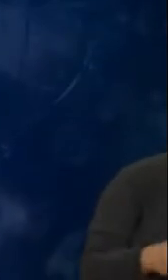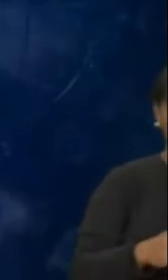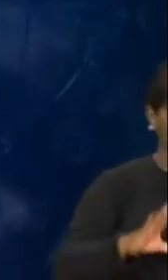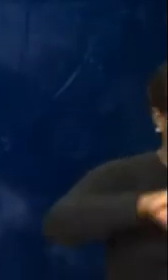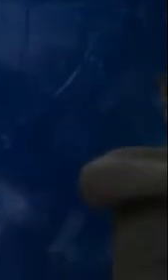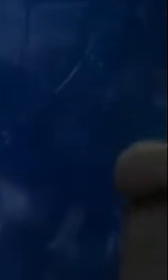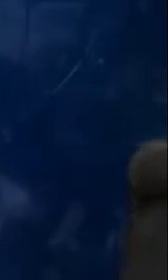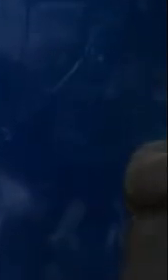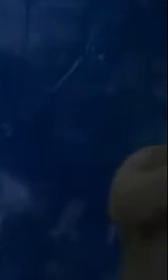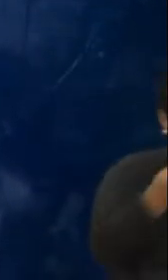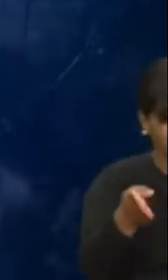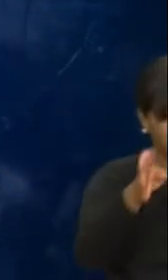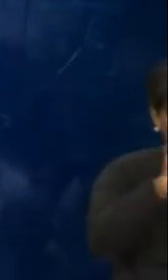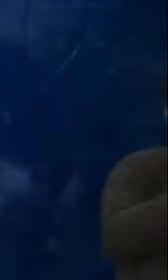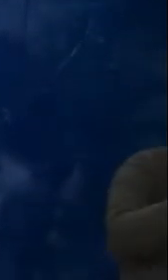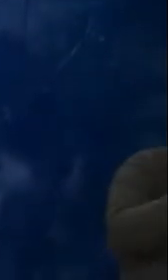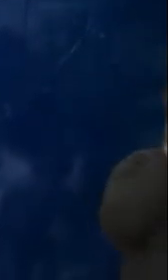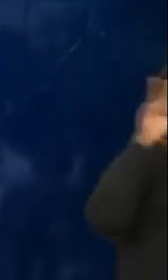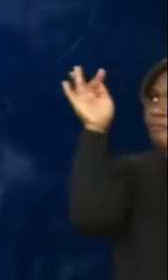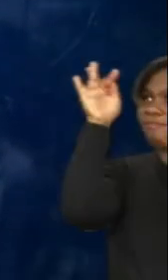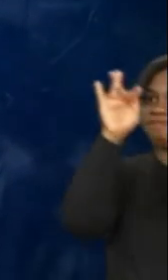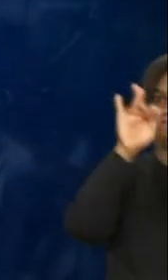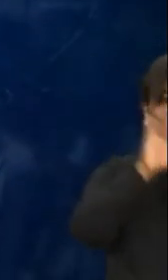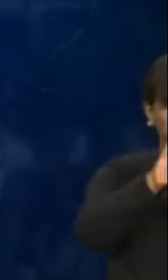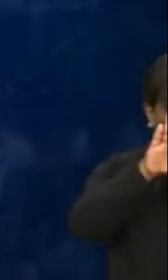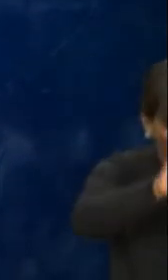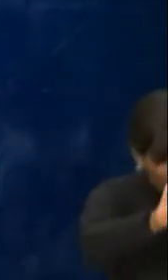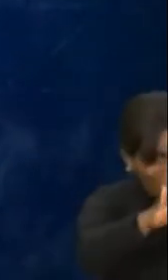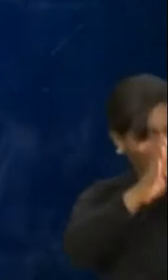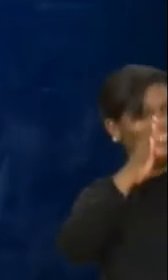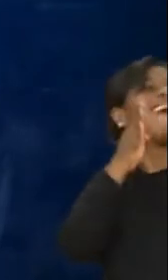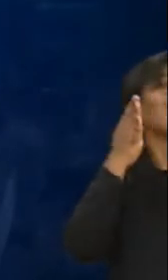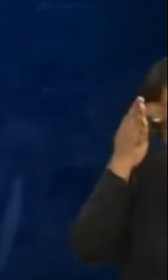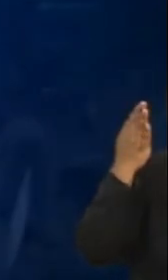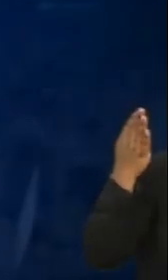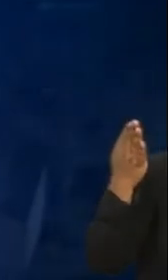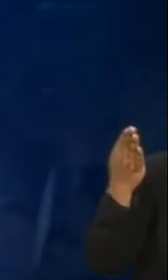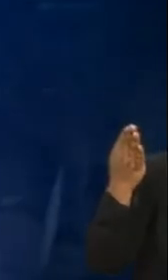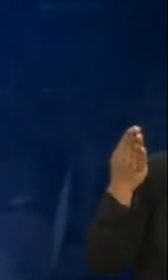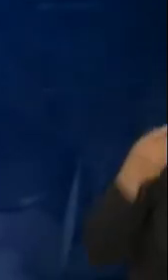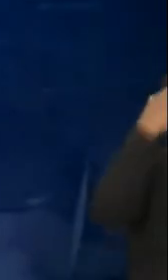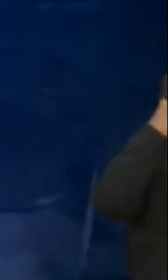cada porta. Abriu cada porta. Que o mundo fechou. O mundo